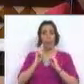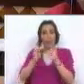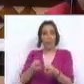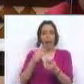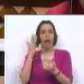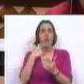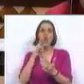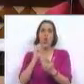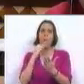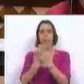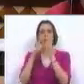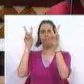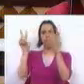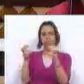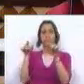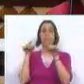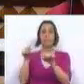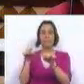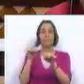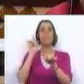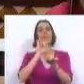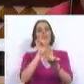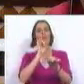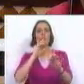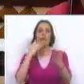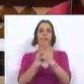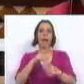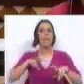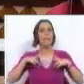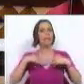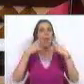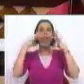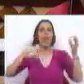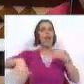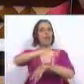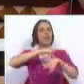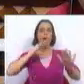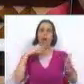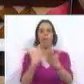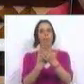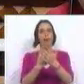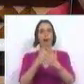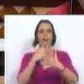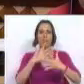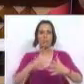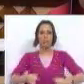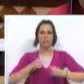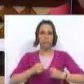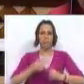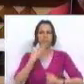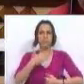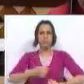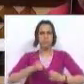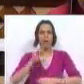classificação constitui um fator de valorização do património natural, atribuindo-nos maciços arbóreos